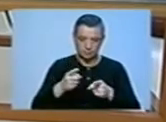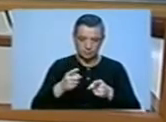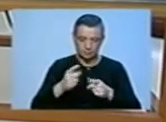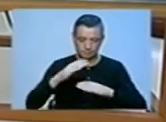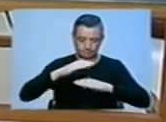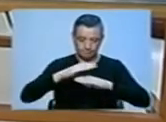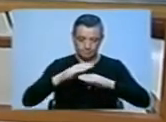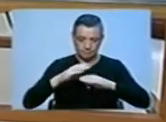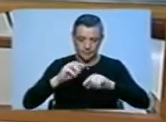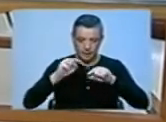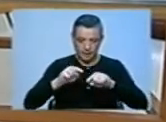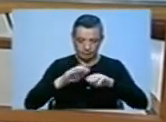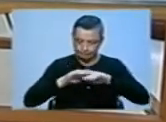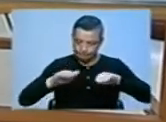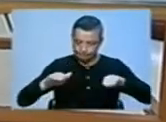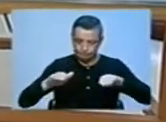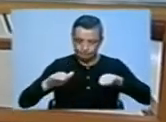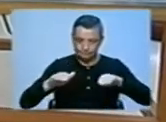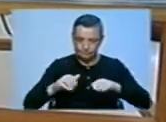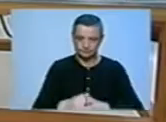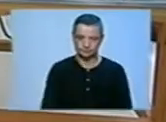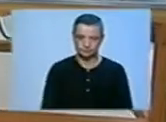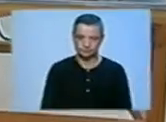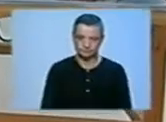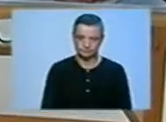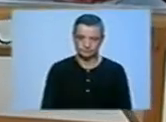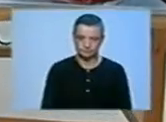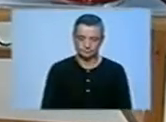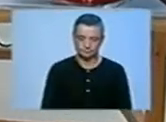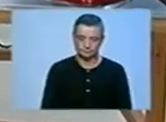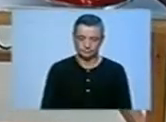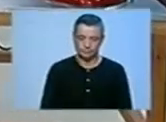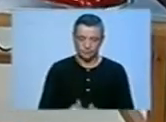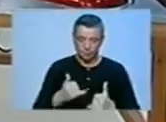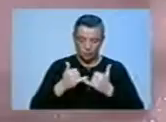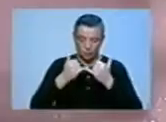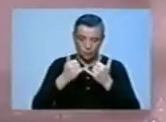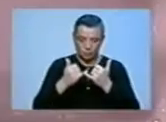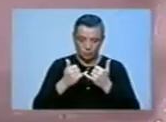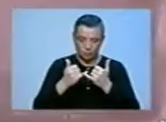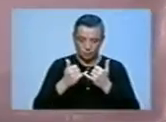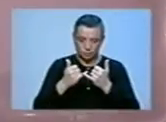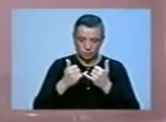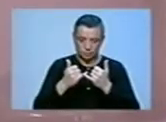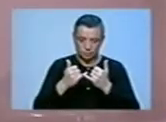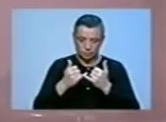massa na mesa ou no tabuleiro assim vamos colocar